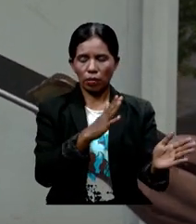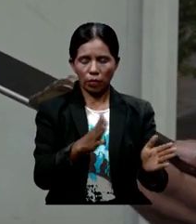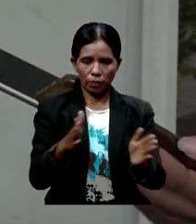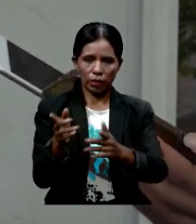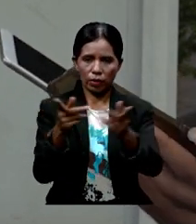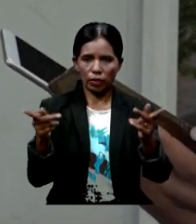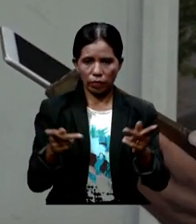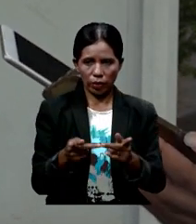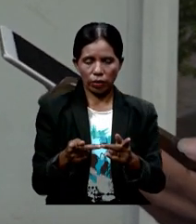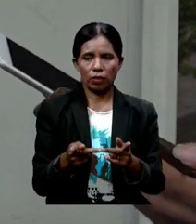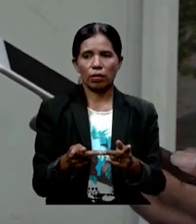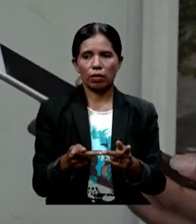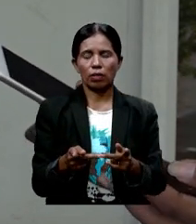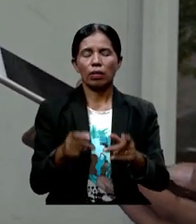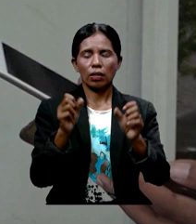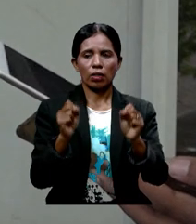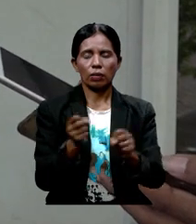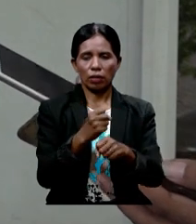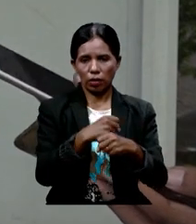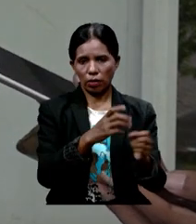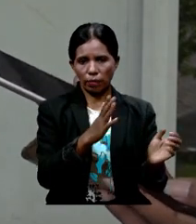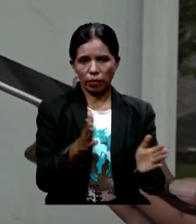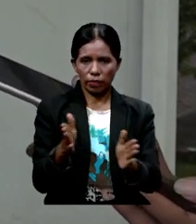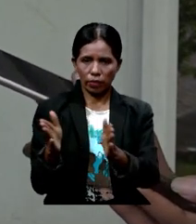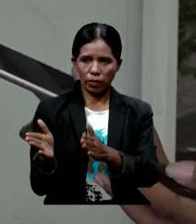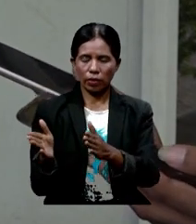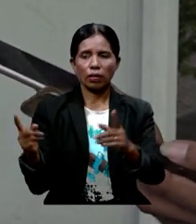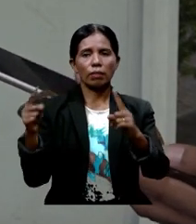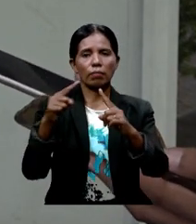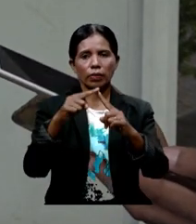para o processo